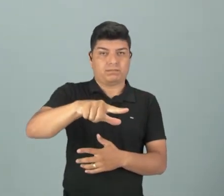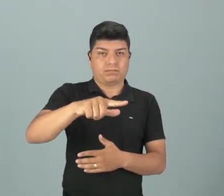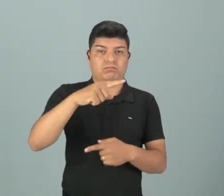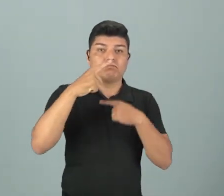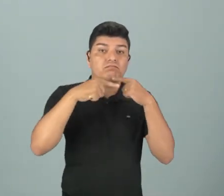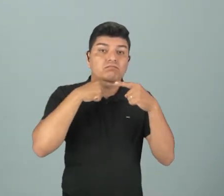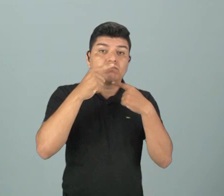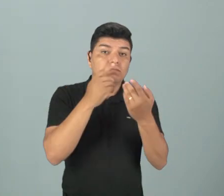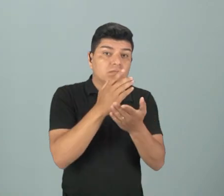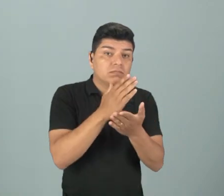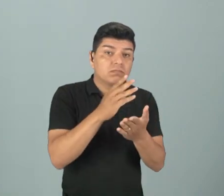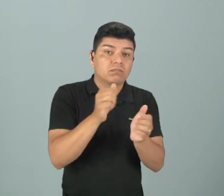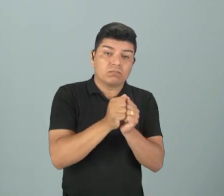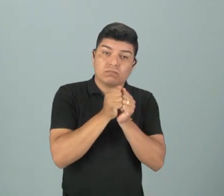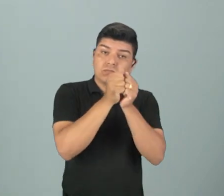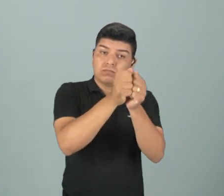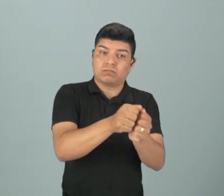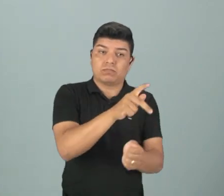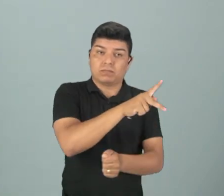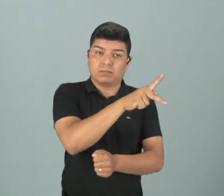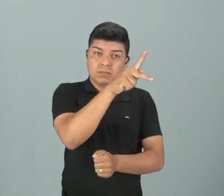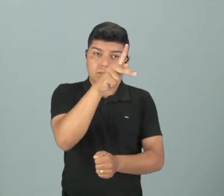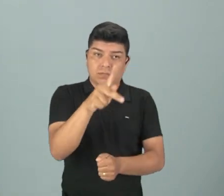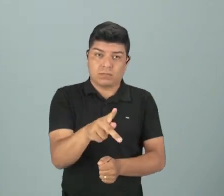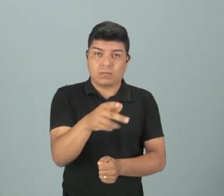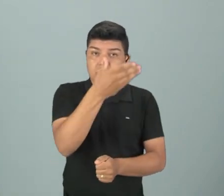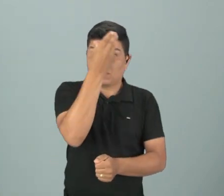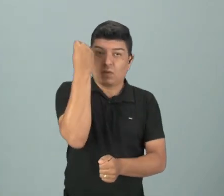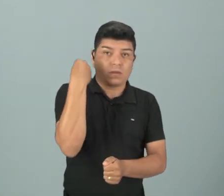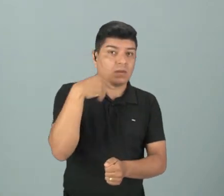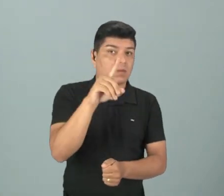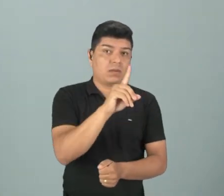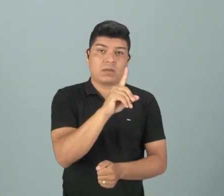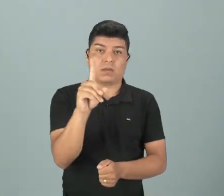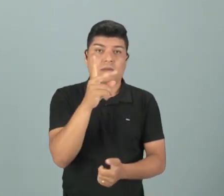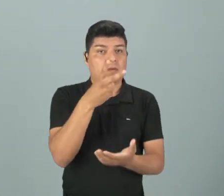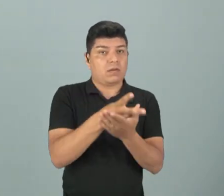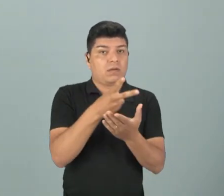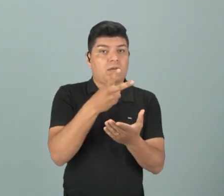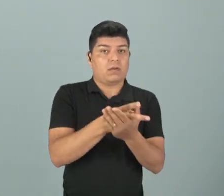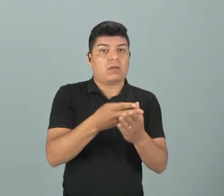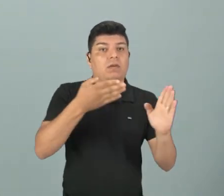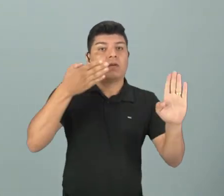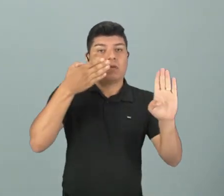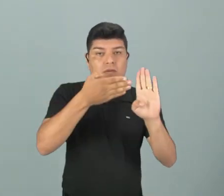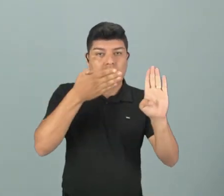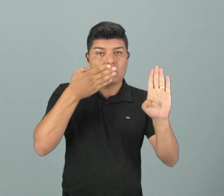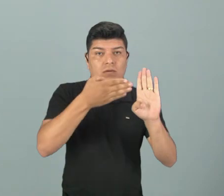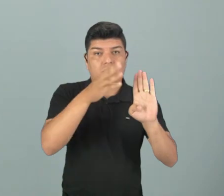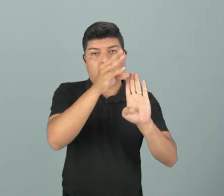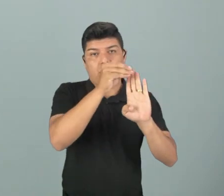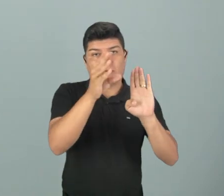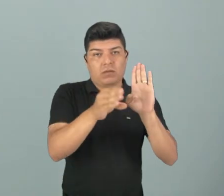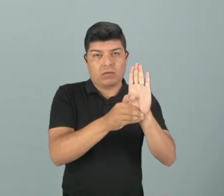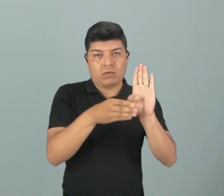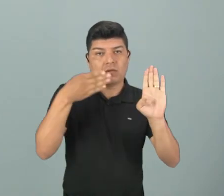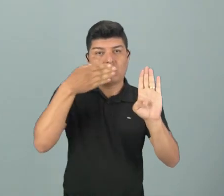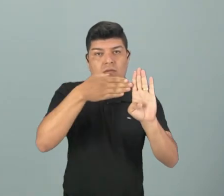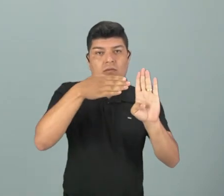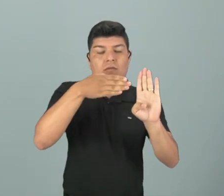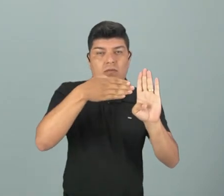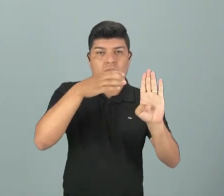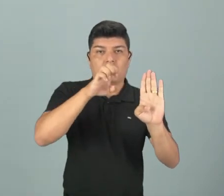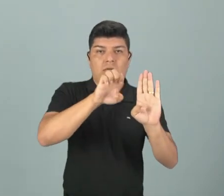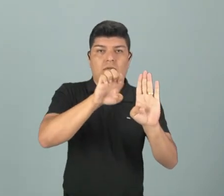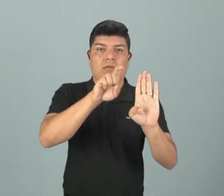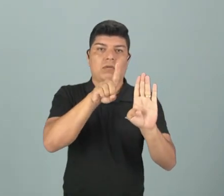tire suas dúvidas com seu professor, não esqueça de que você sempre pode acessar esse nosso conteúdo, mais uma vez, na nossa